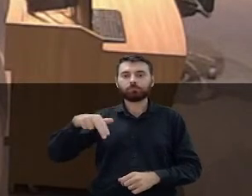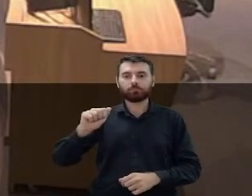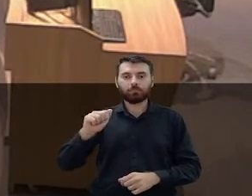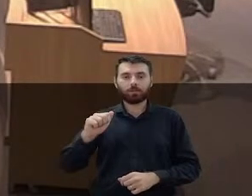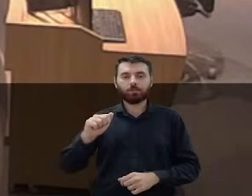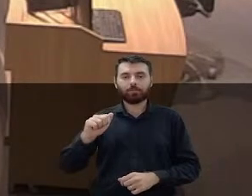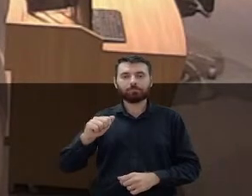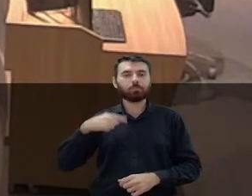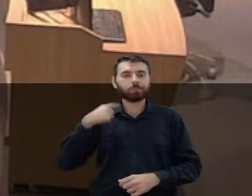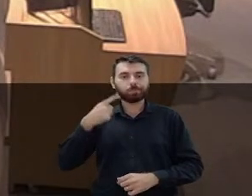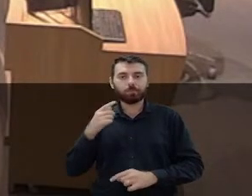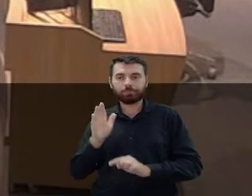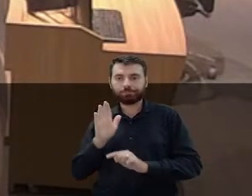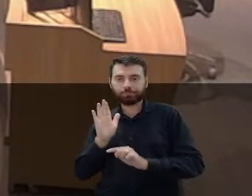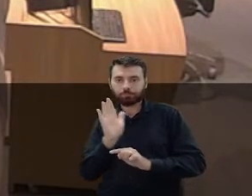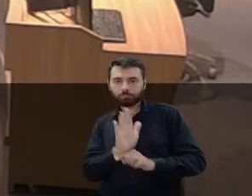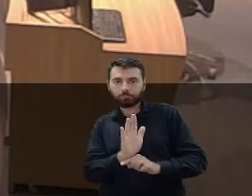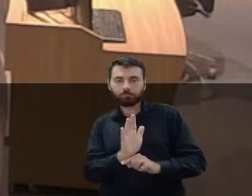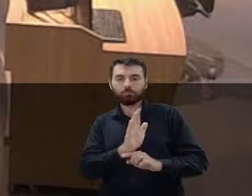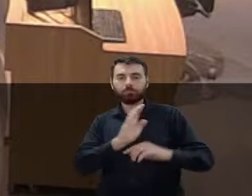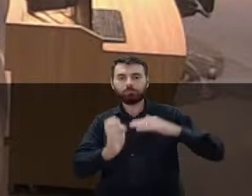da recorrente Clabin S.A.